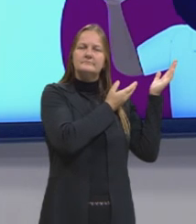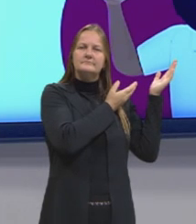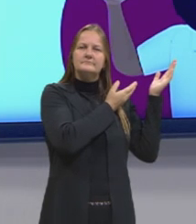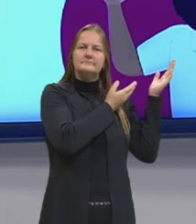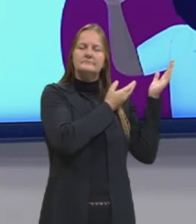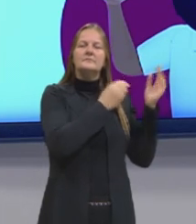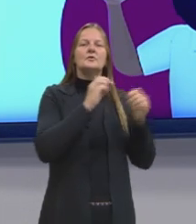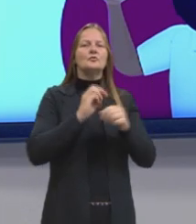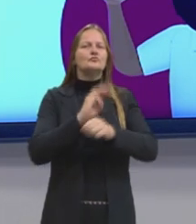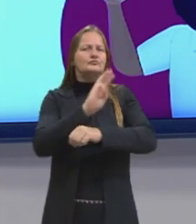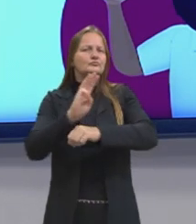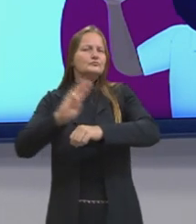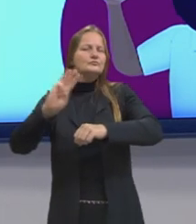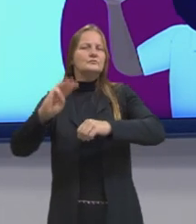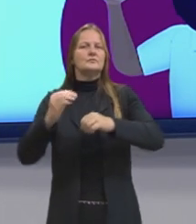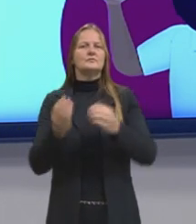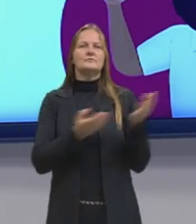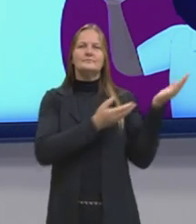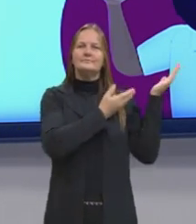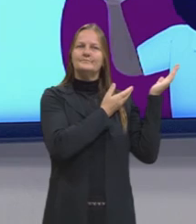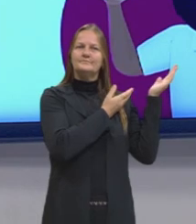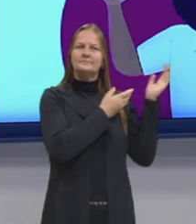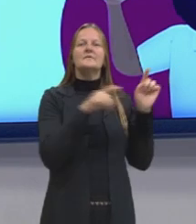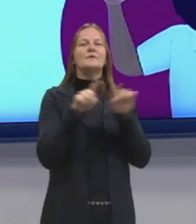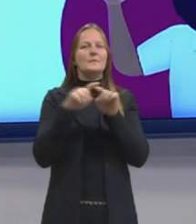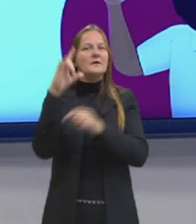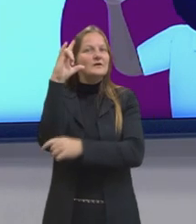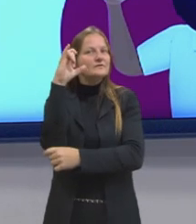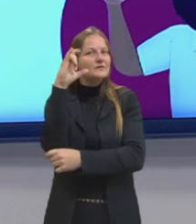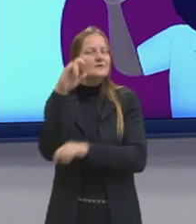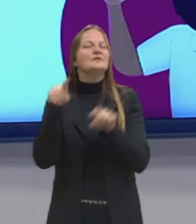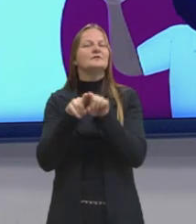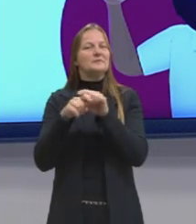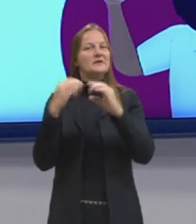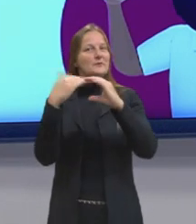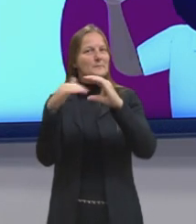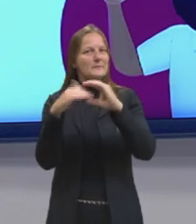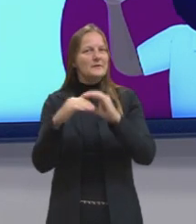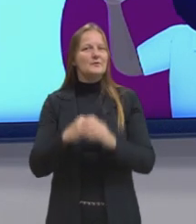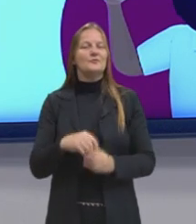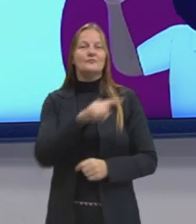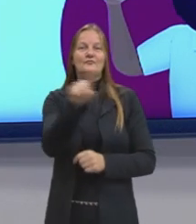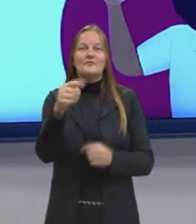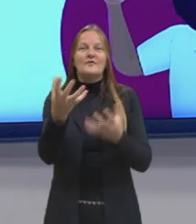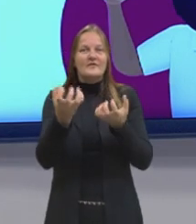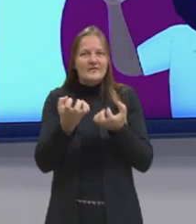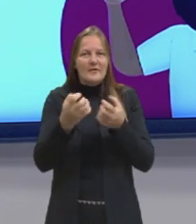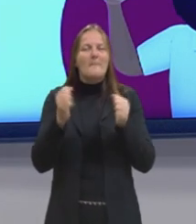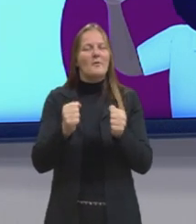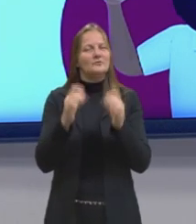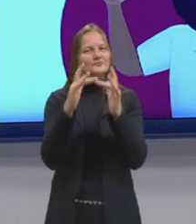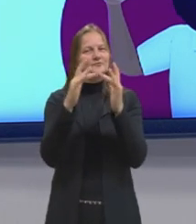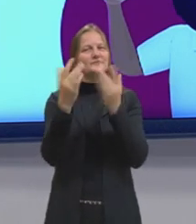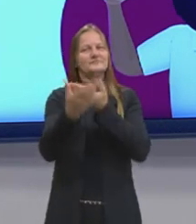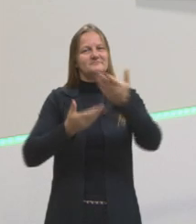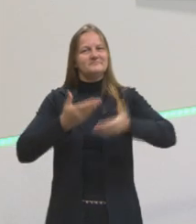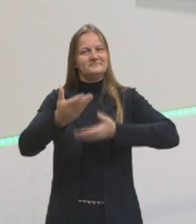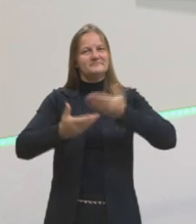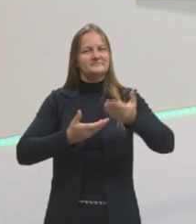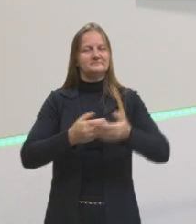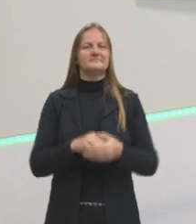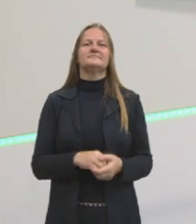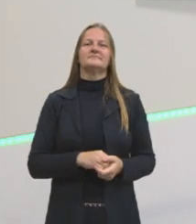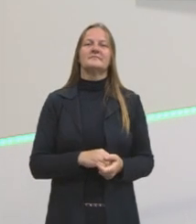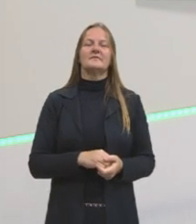então de links logo ao lado com seu também meu Instagram e meu e-mail caso alguém Queira entrar em contato